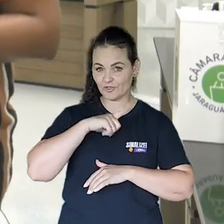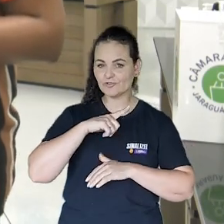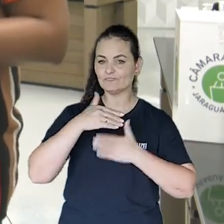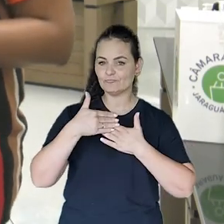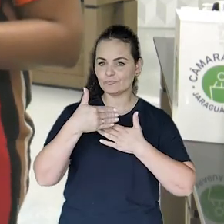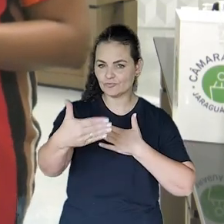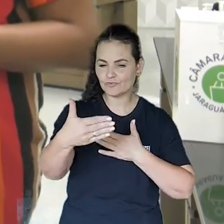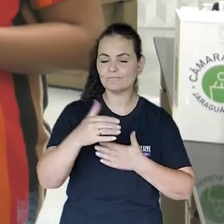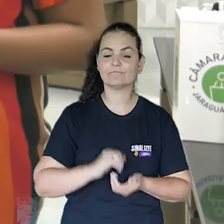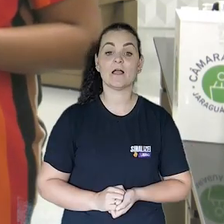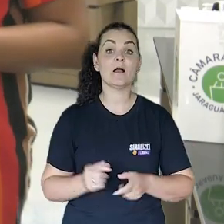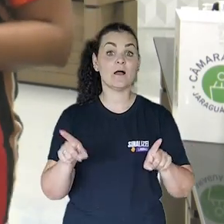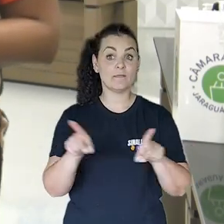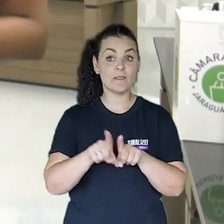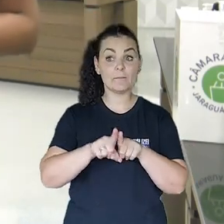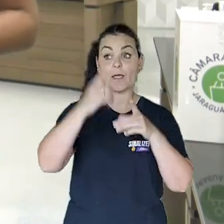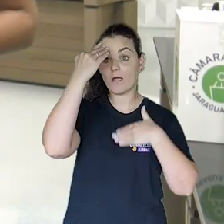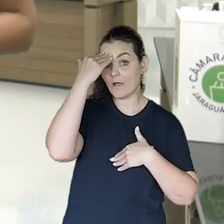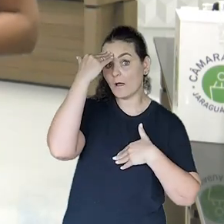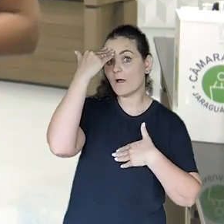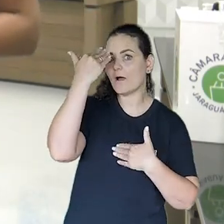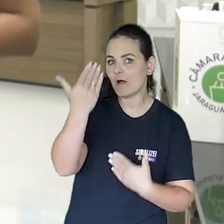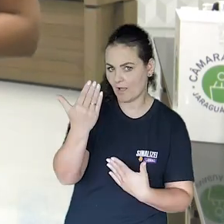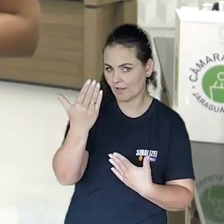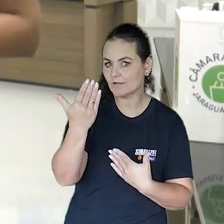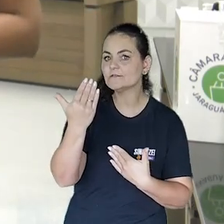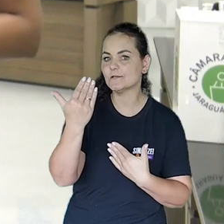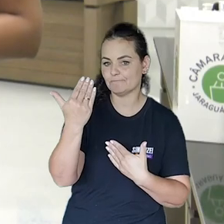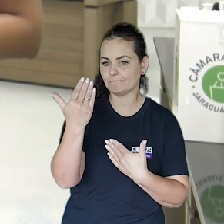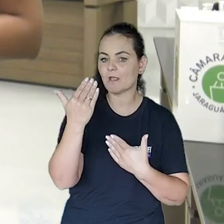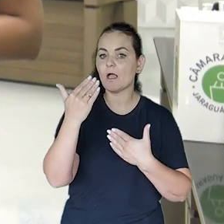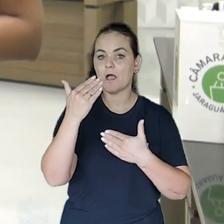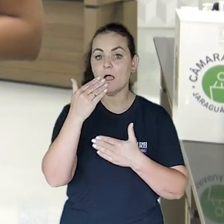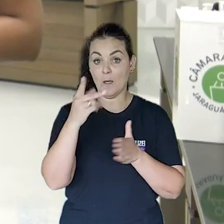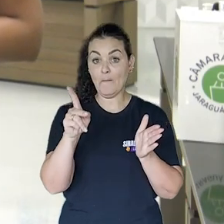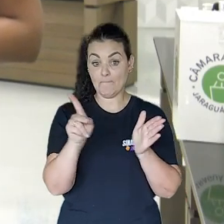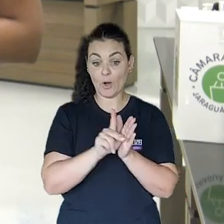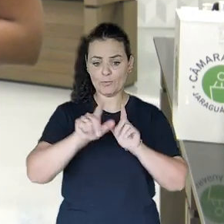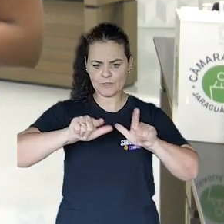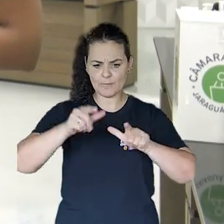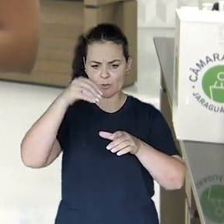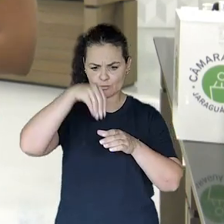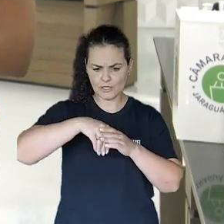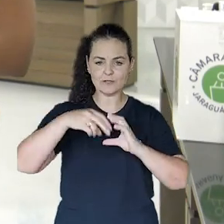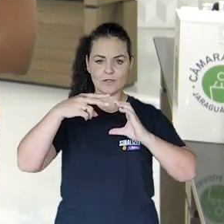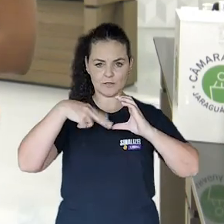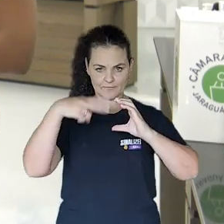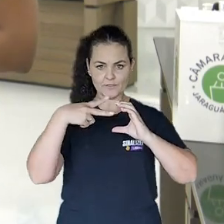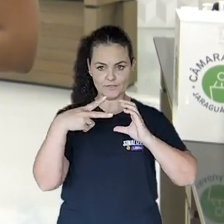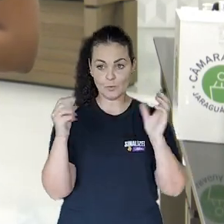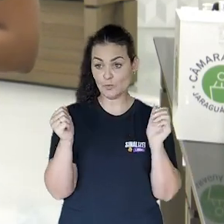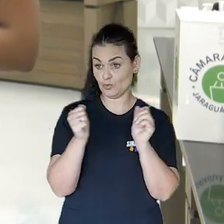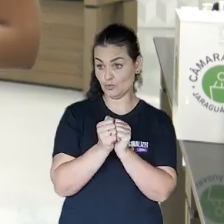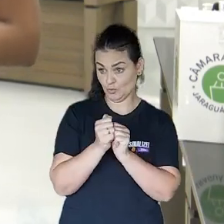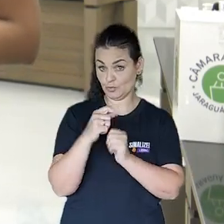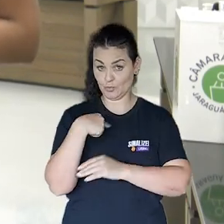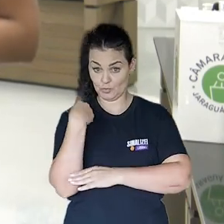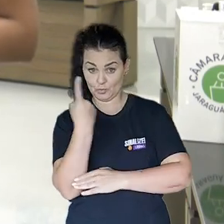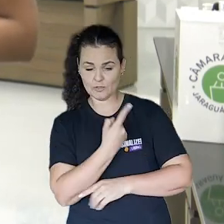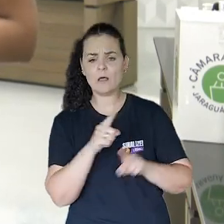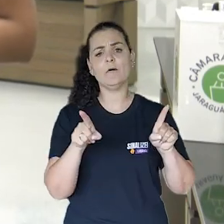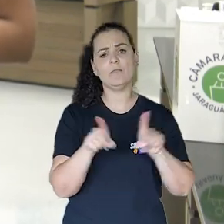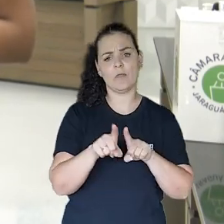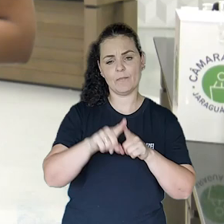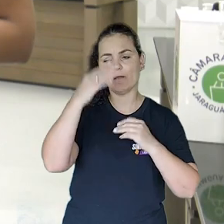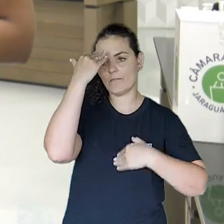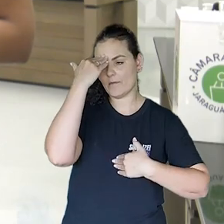Vereadores que estão presentes conosco aqui nesse momento, agradecer o setor de comunicação da Câmara de Vereadores,